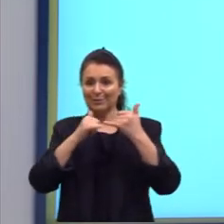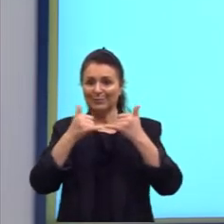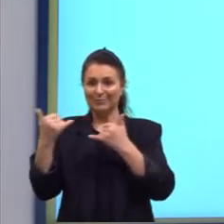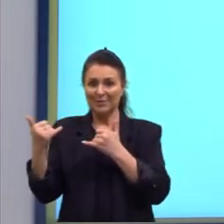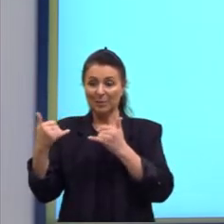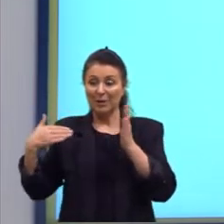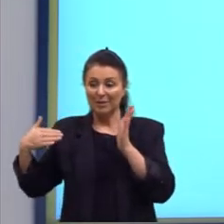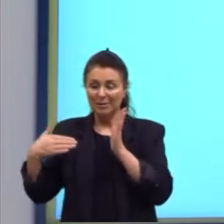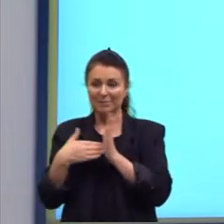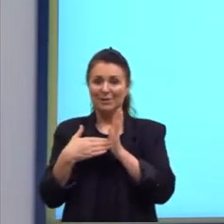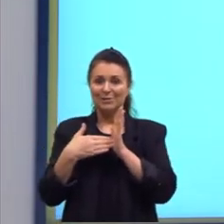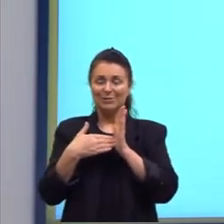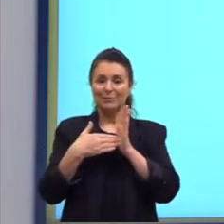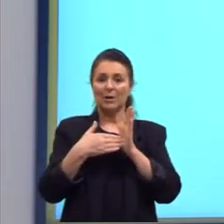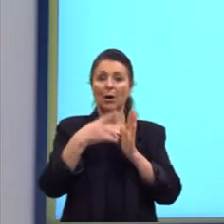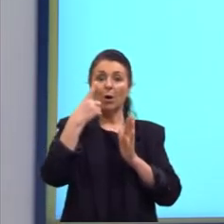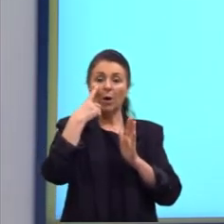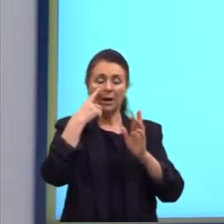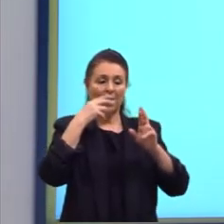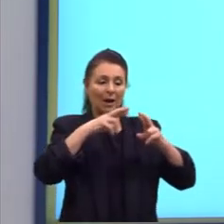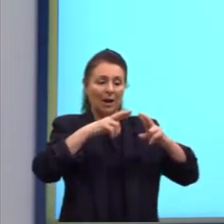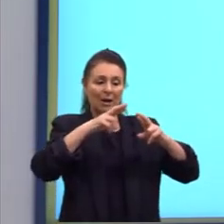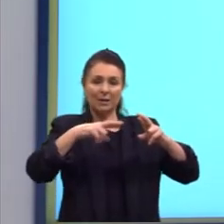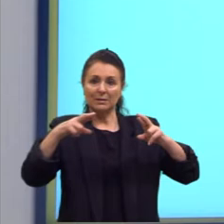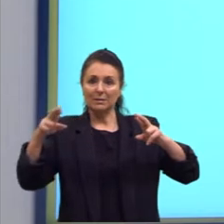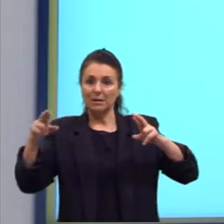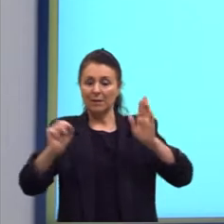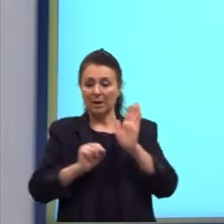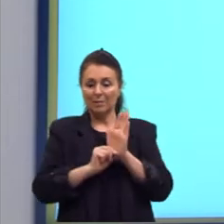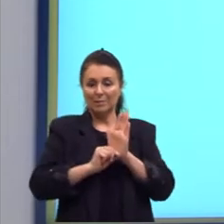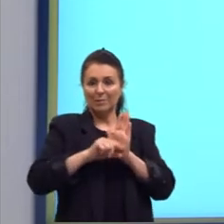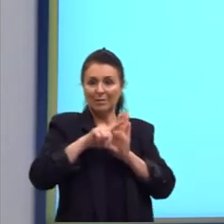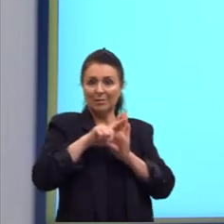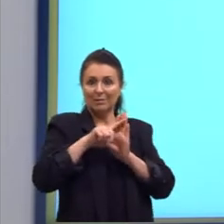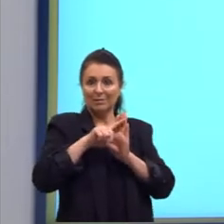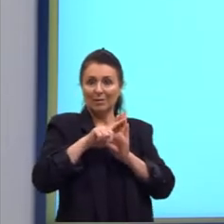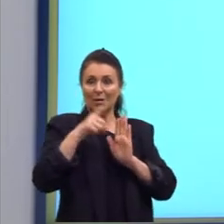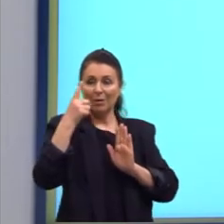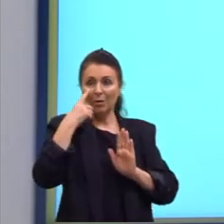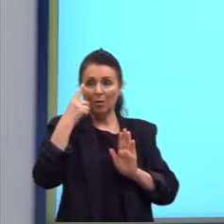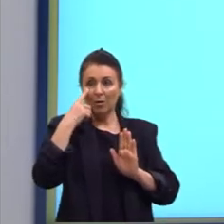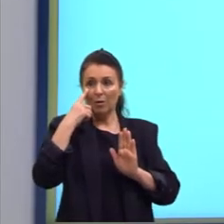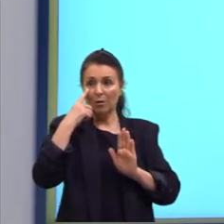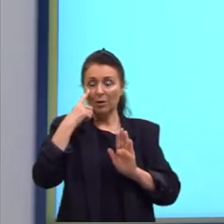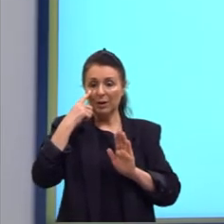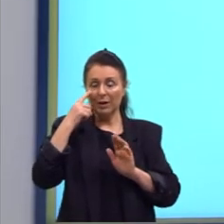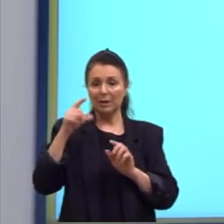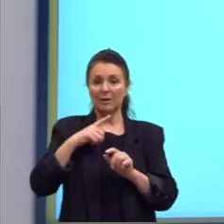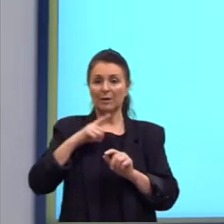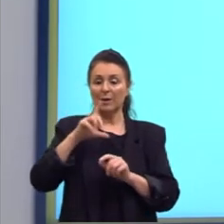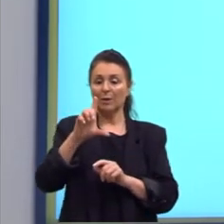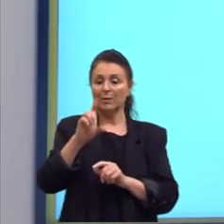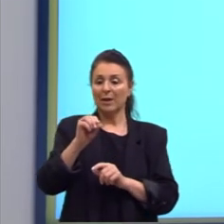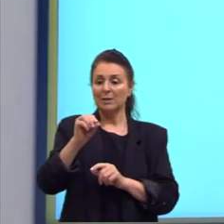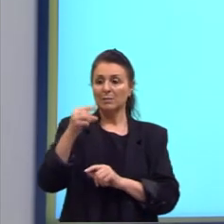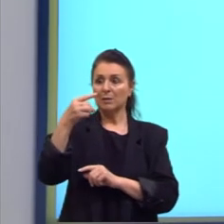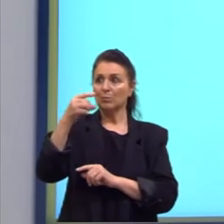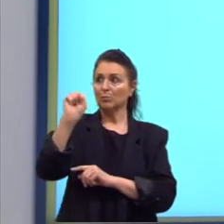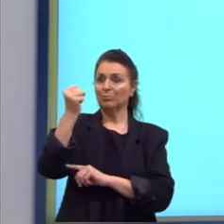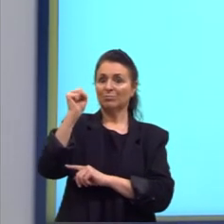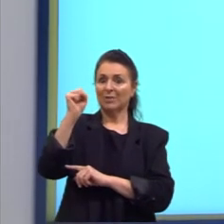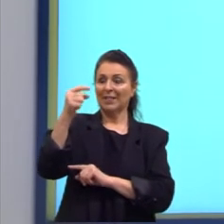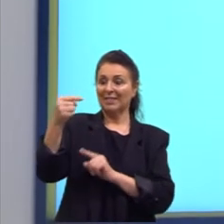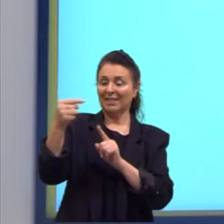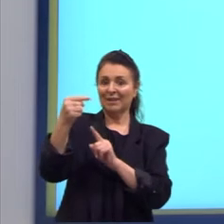ó vejam que daí a resistência deles é muito maior Deixa o que é que a gente tem o que um expoente negativo aqui um